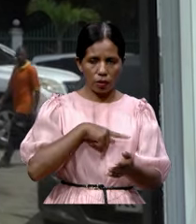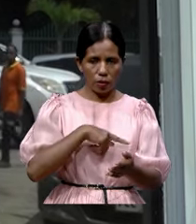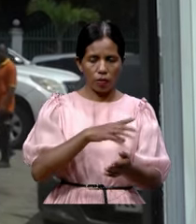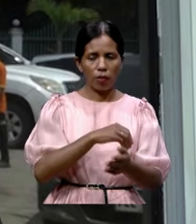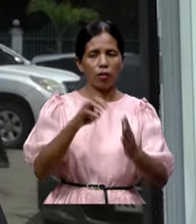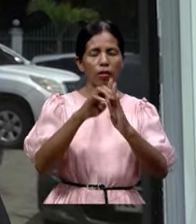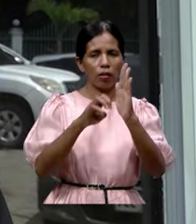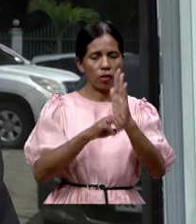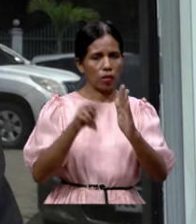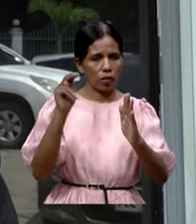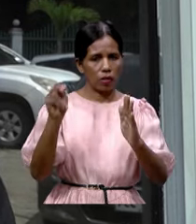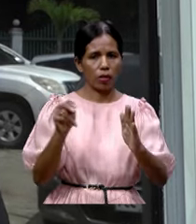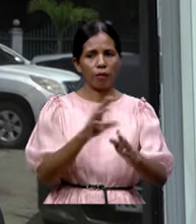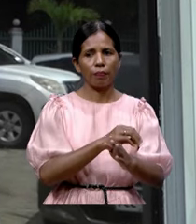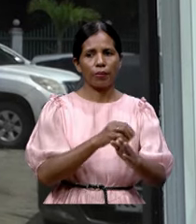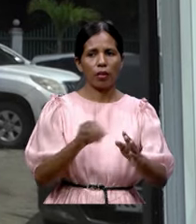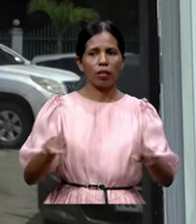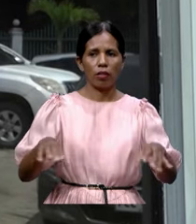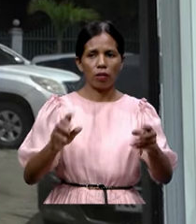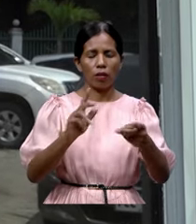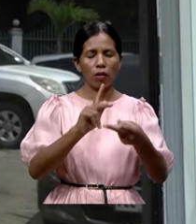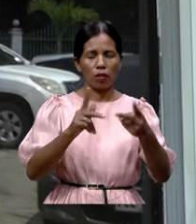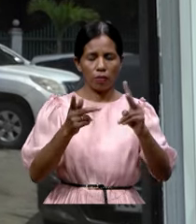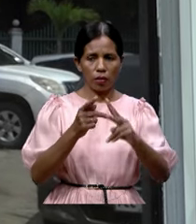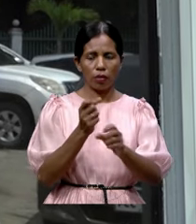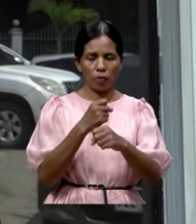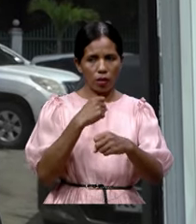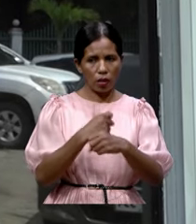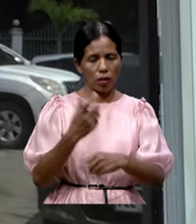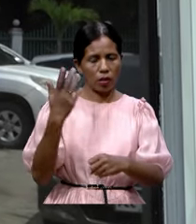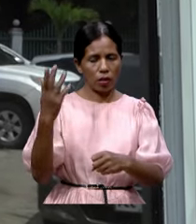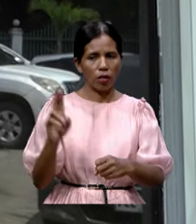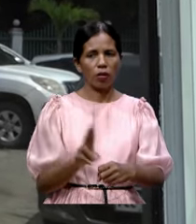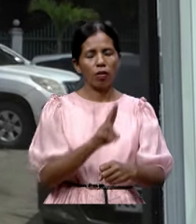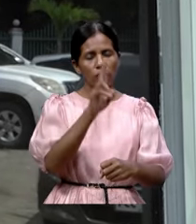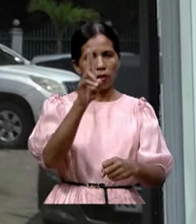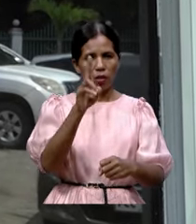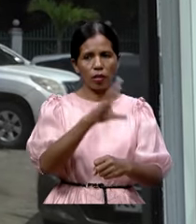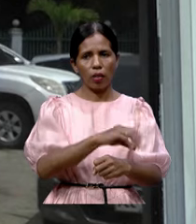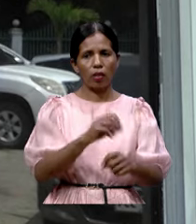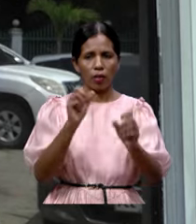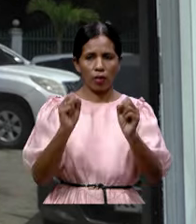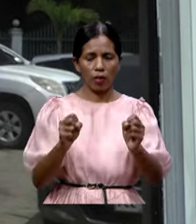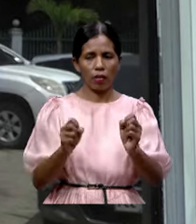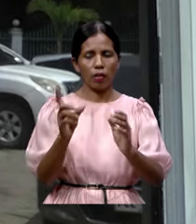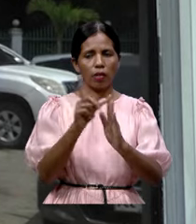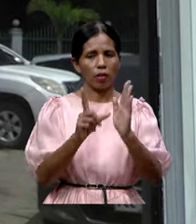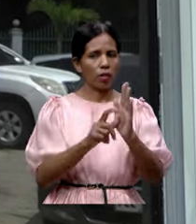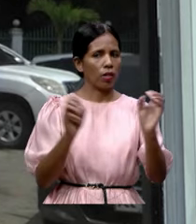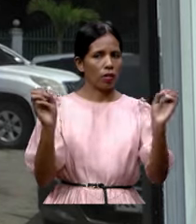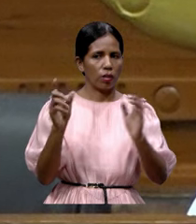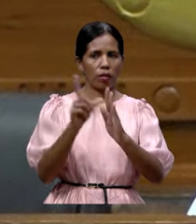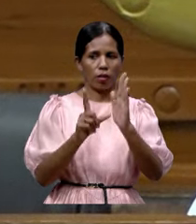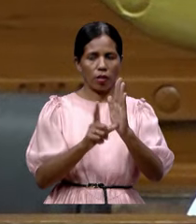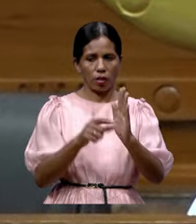Estados Unidos, balo que cooperativa. Mas bem, a universidade, irá com bem por decreto-lei, lá precisa por lei,